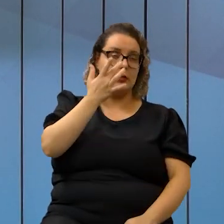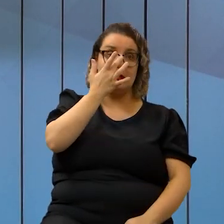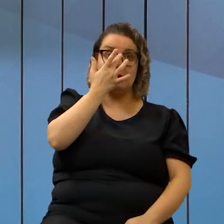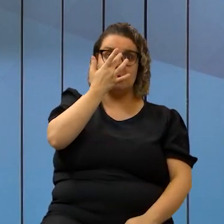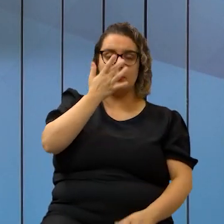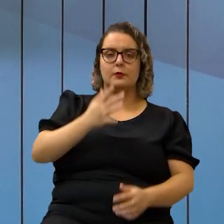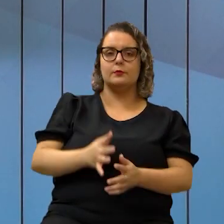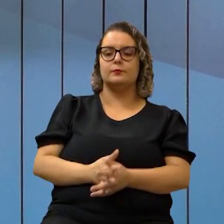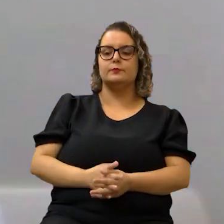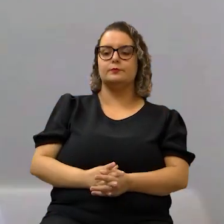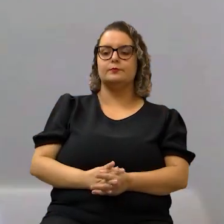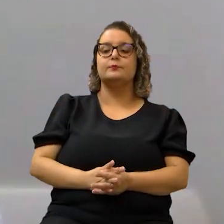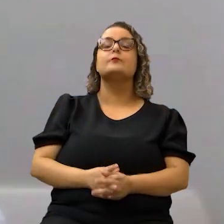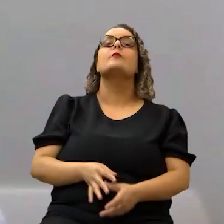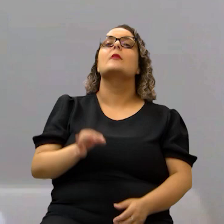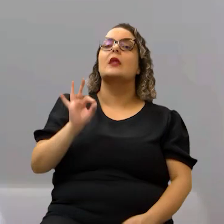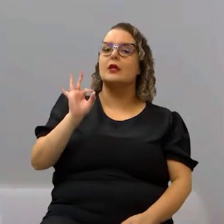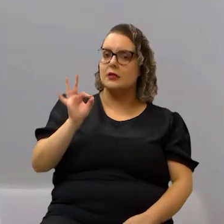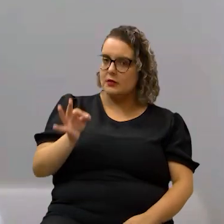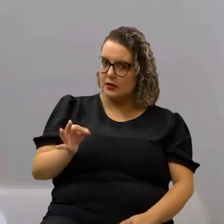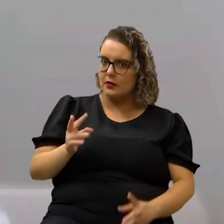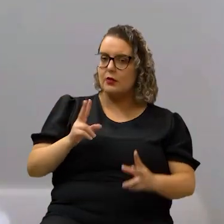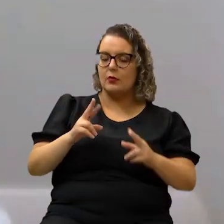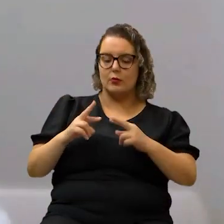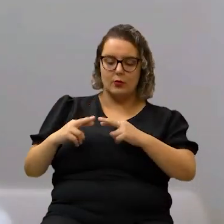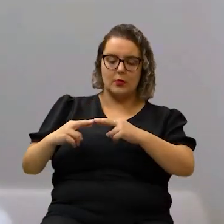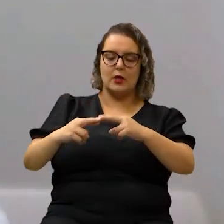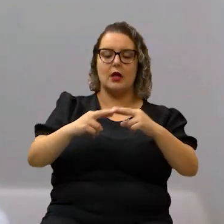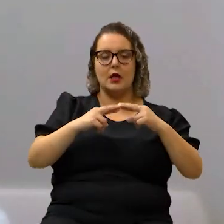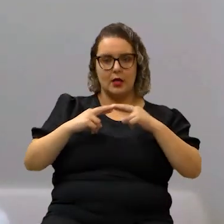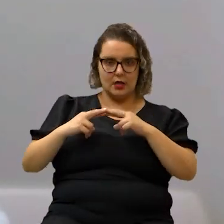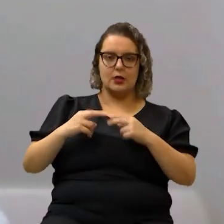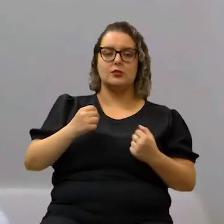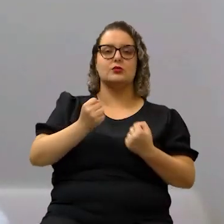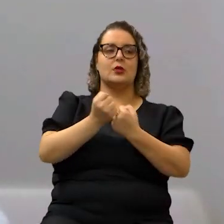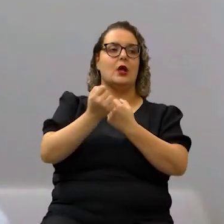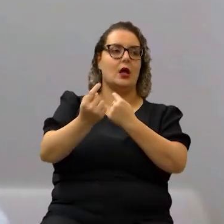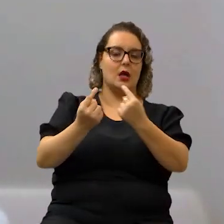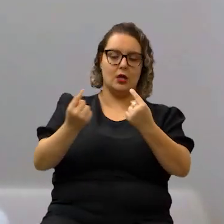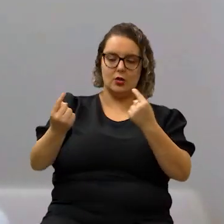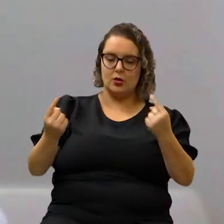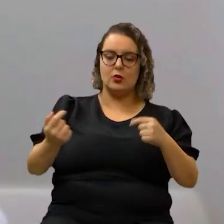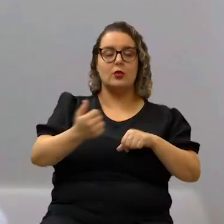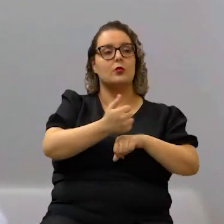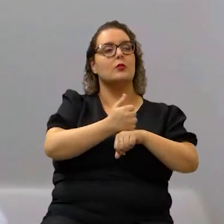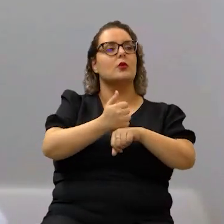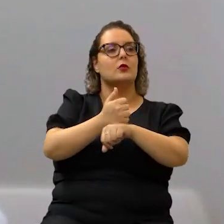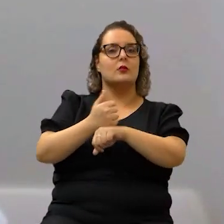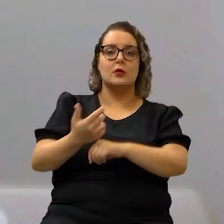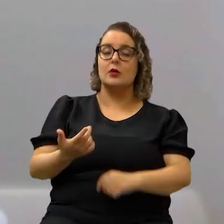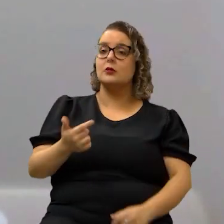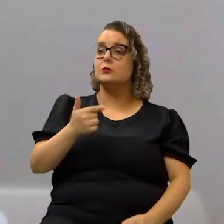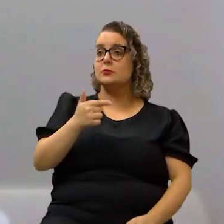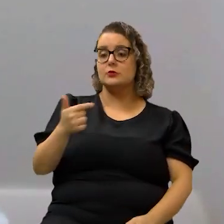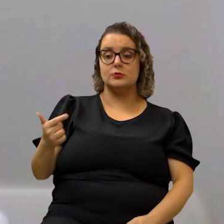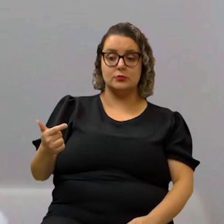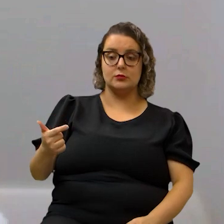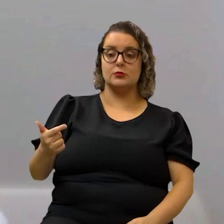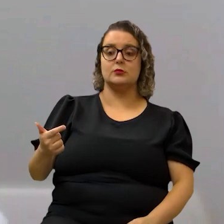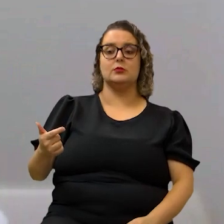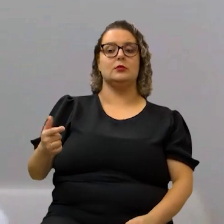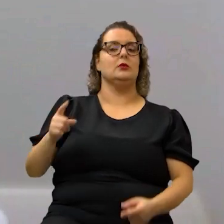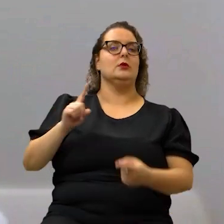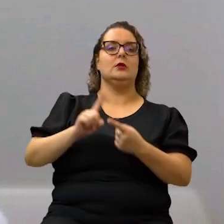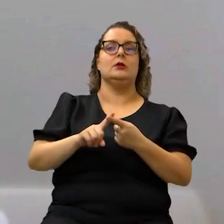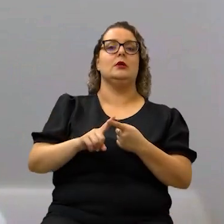doutora mesmo? É exatamente como se fosse uma rede de apoio, cada profissional fazendo a sua parte. Eu ainda não